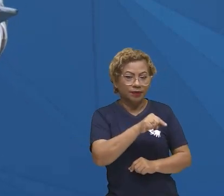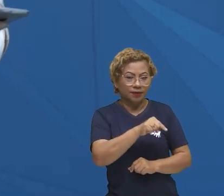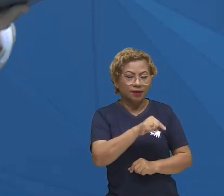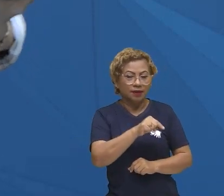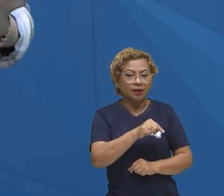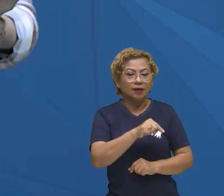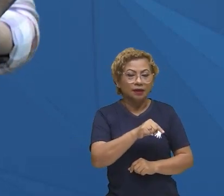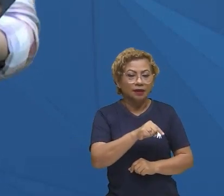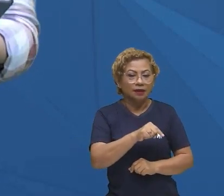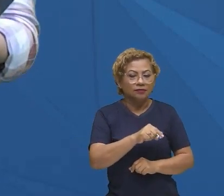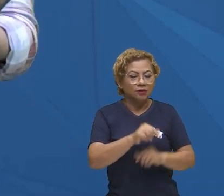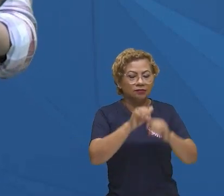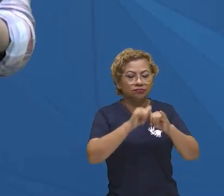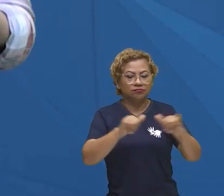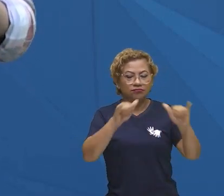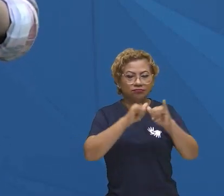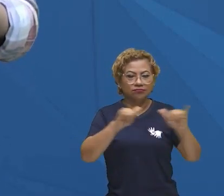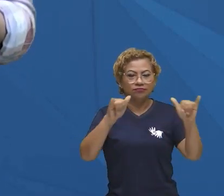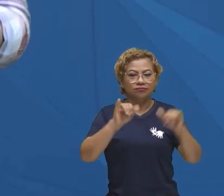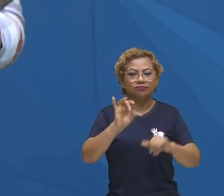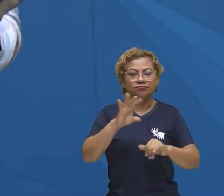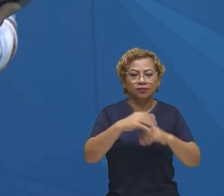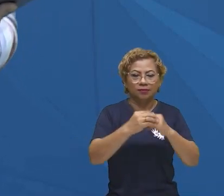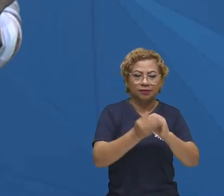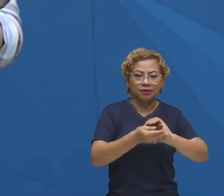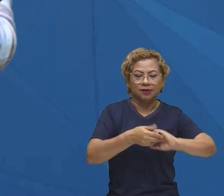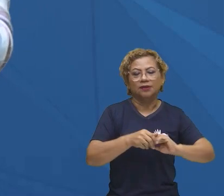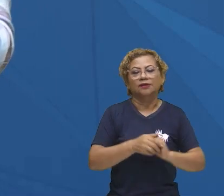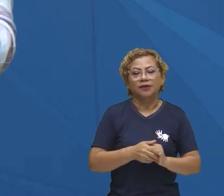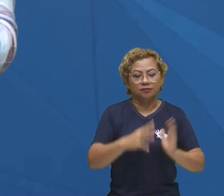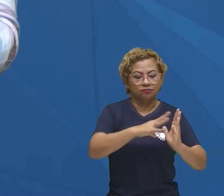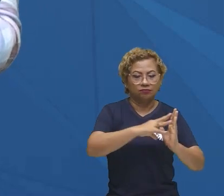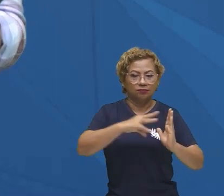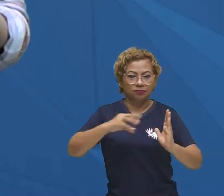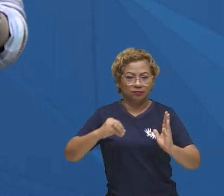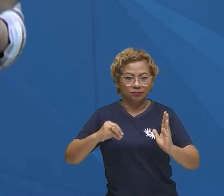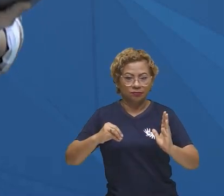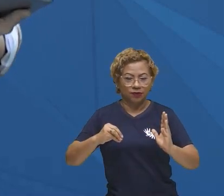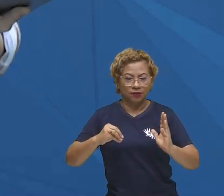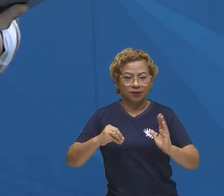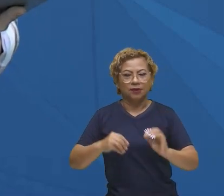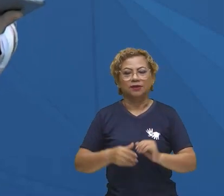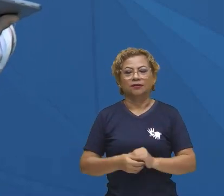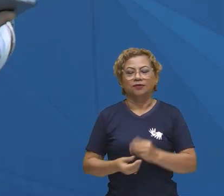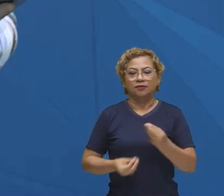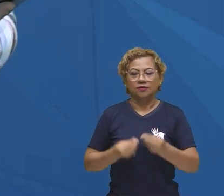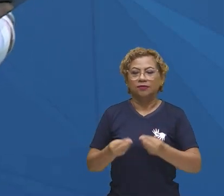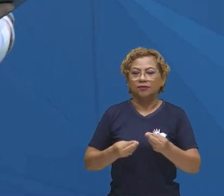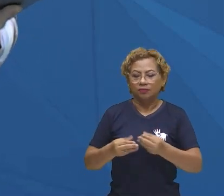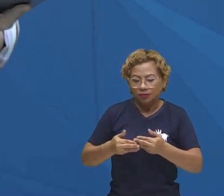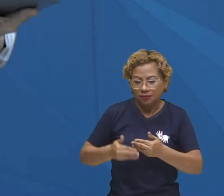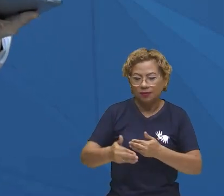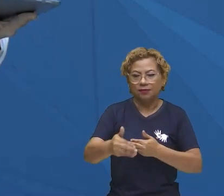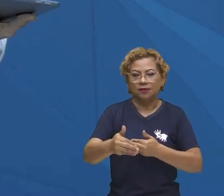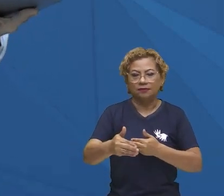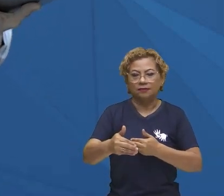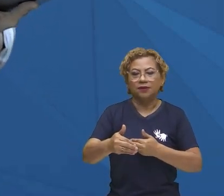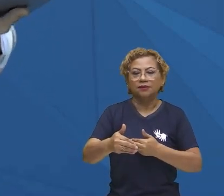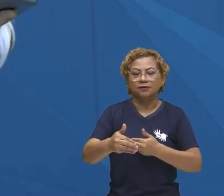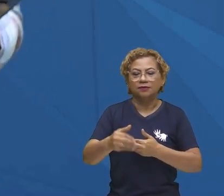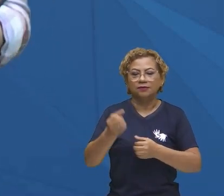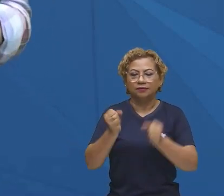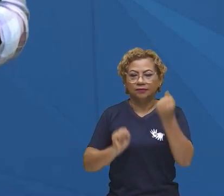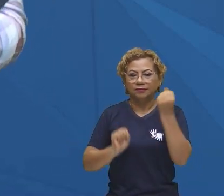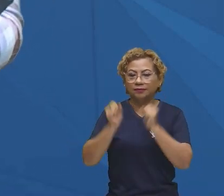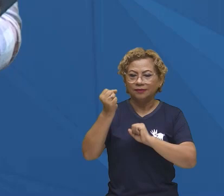trabalho. Então, a gente acaba se moldando, né, de acordo com as facilidades e os adventos da tecnologia, conforme esses marcos que a